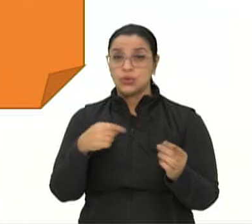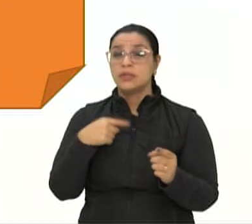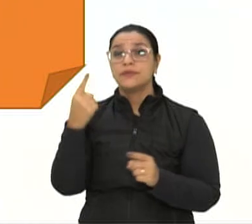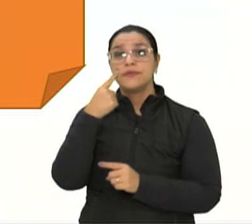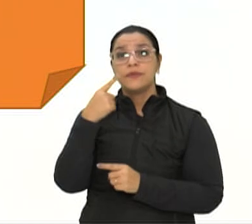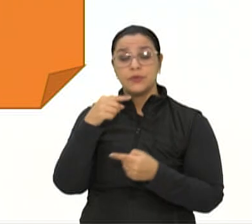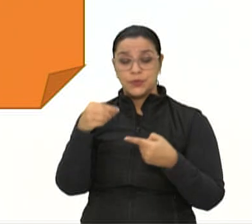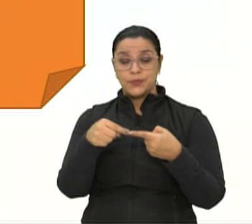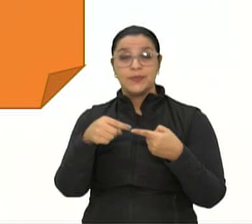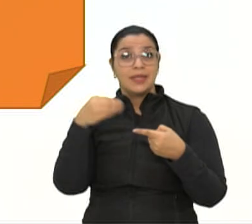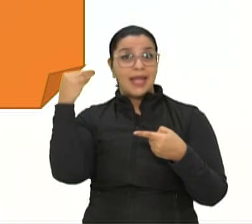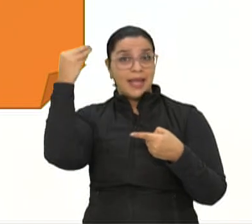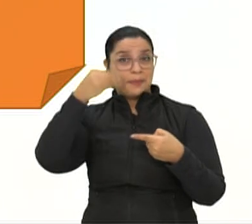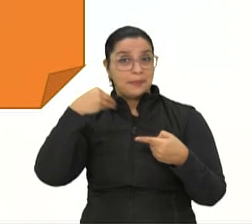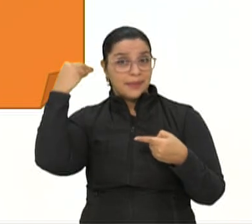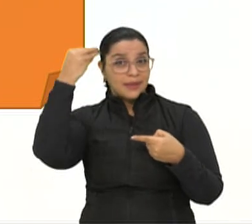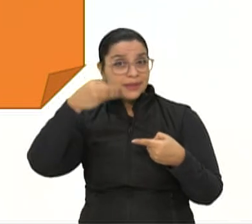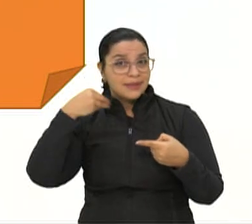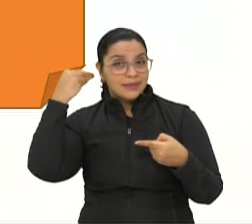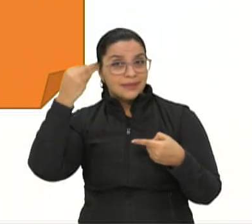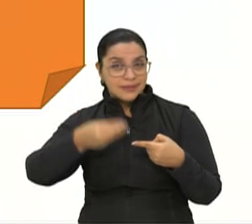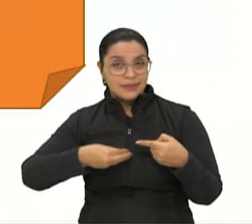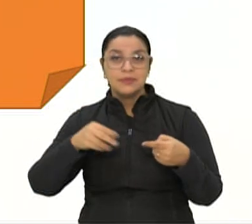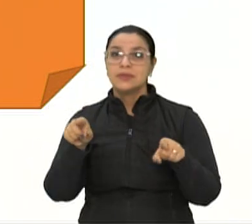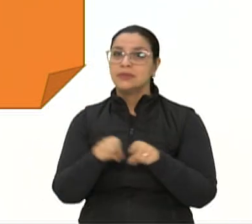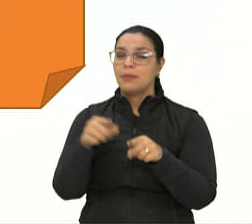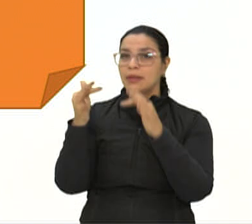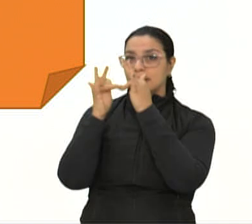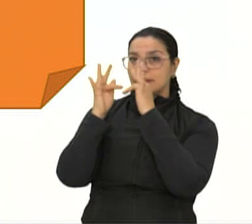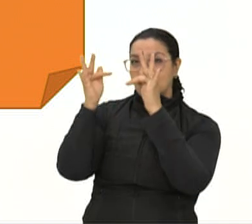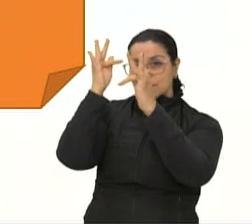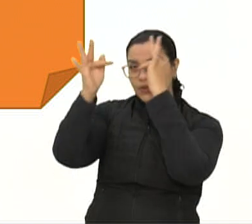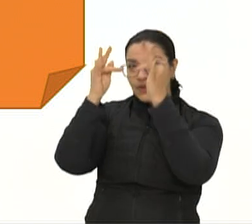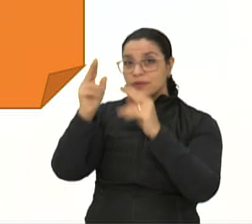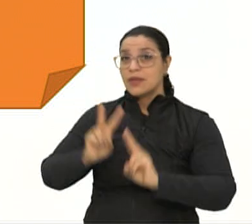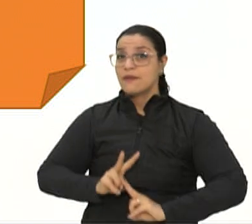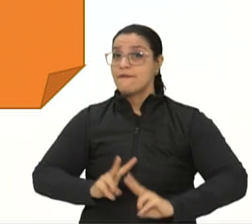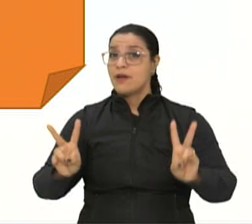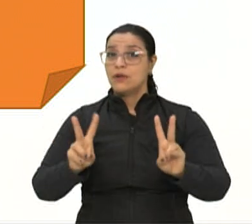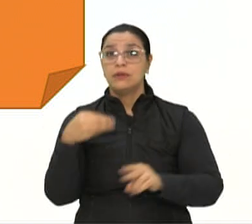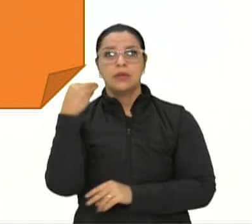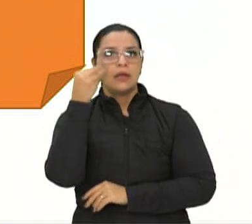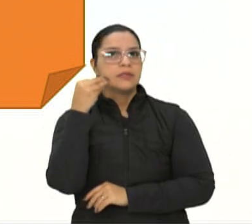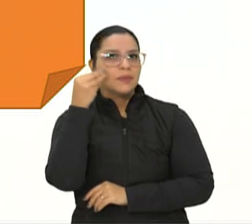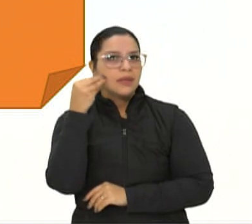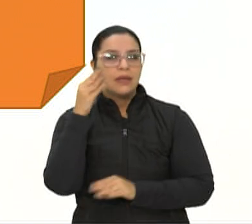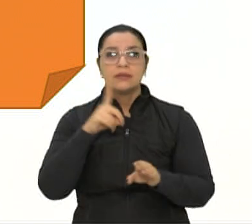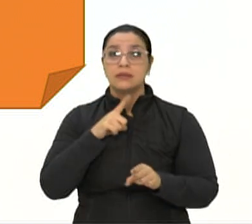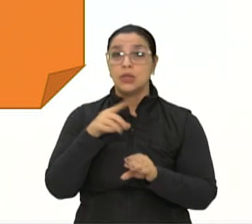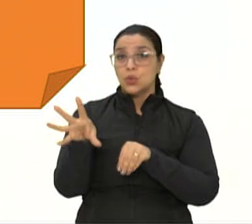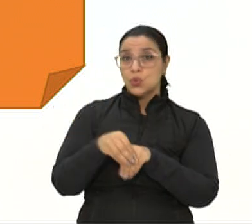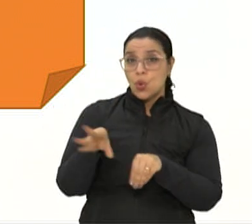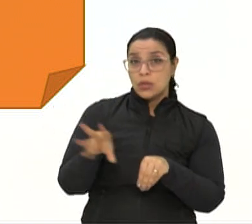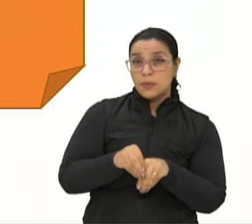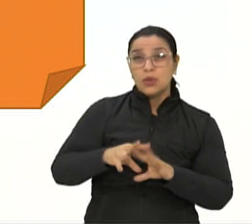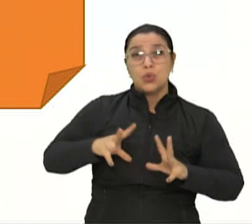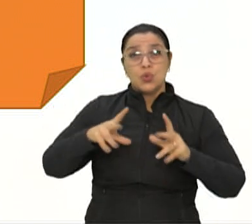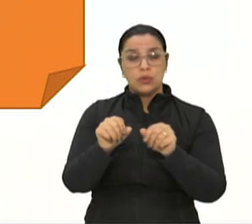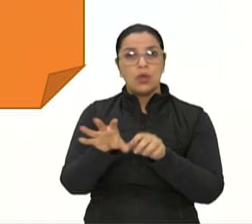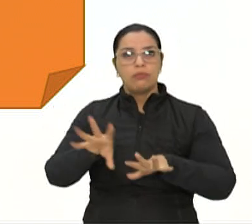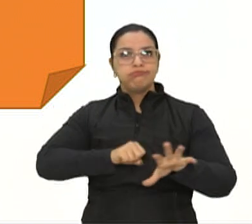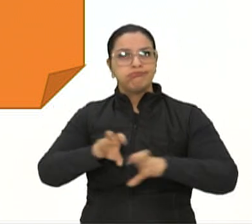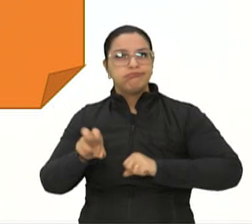o empirismo, que é justamente a tendência da filosofia que valoriza a experiência, né? Todo conhecimento se funda